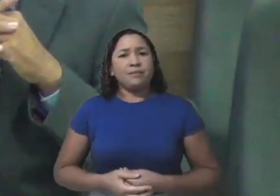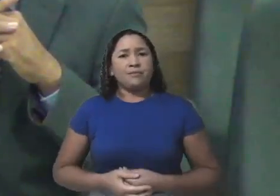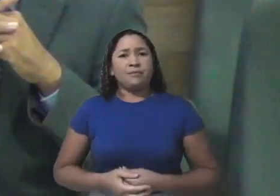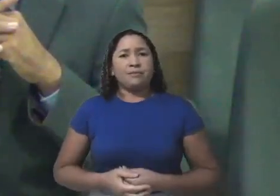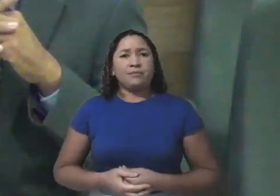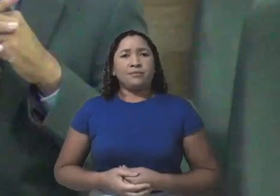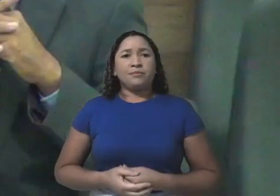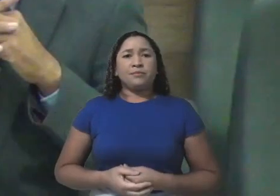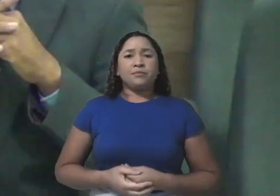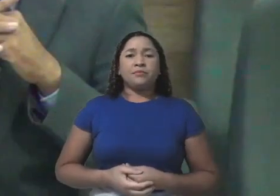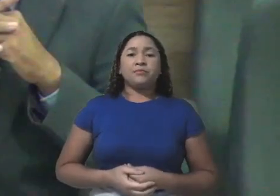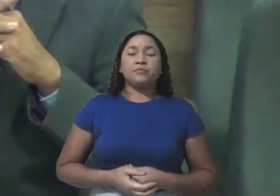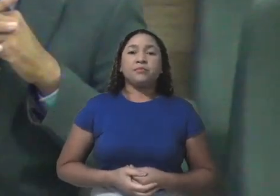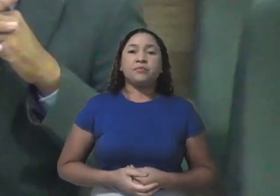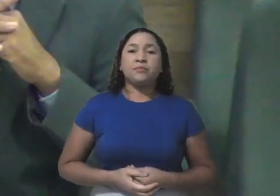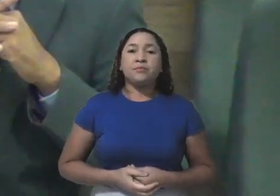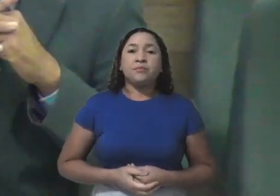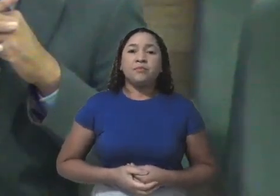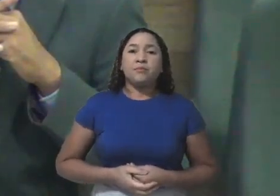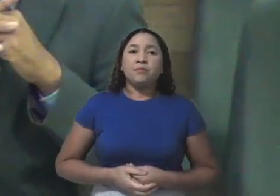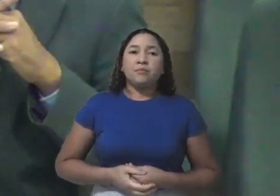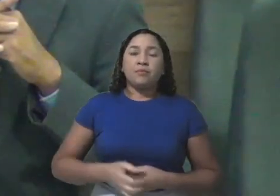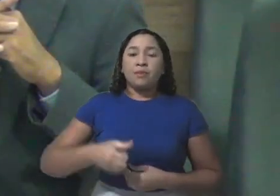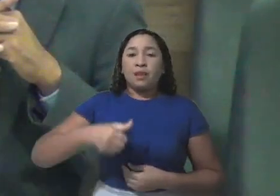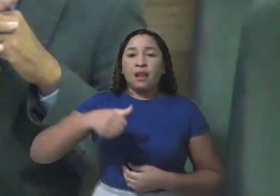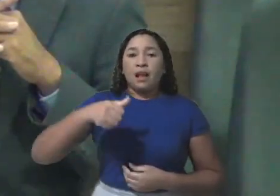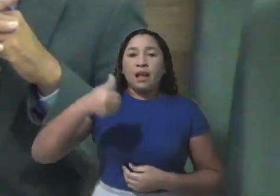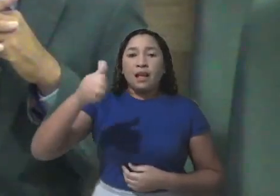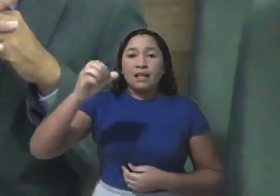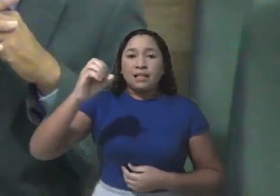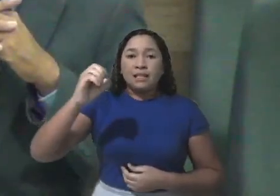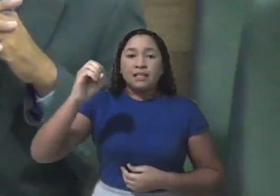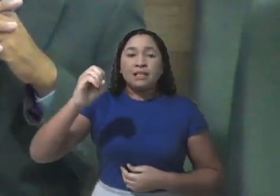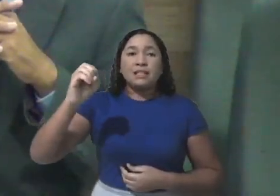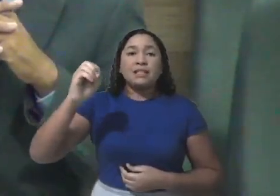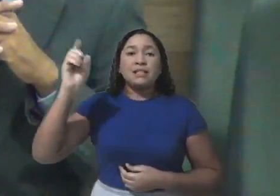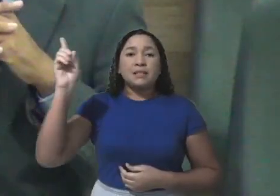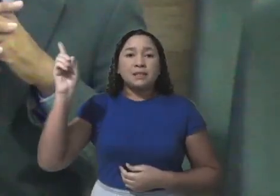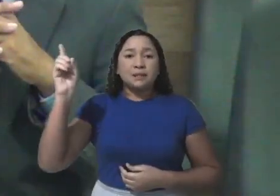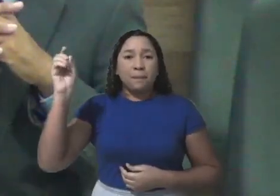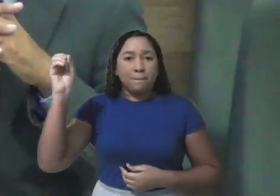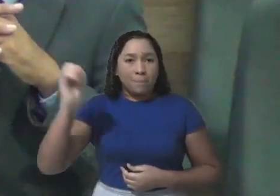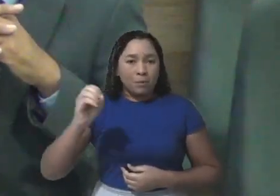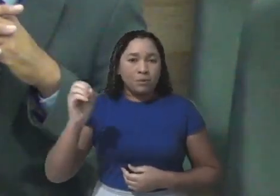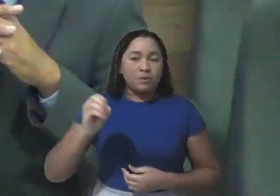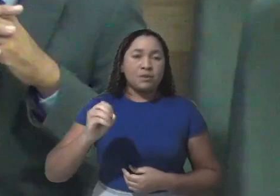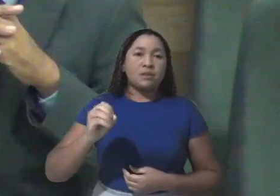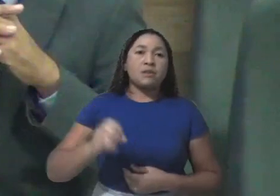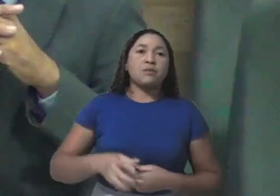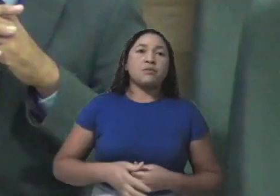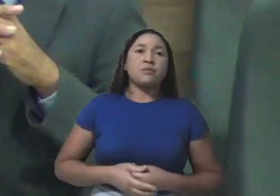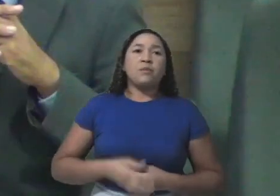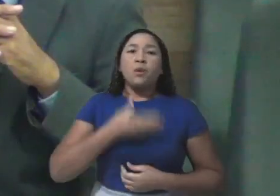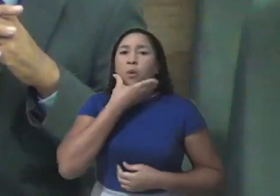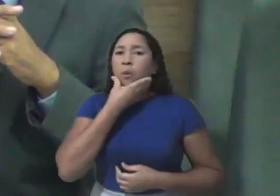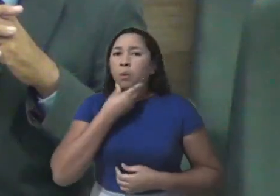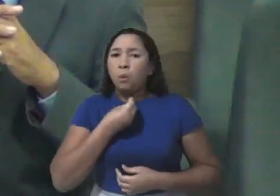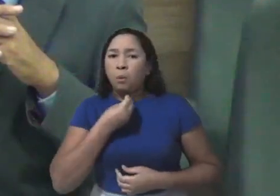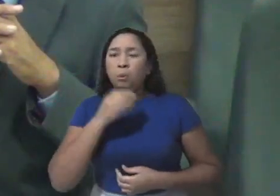100% Deus ao mesmo tempo, sem corromper a natureza divina. Todas essas doutrinas há